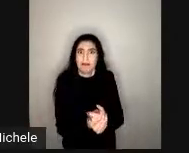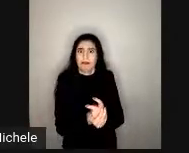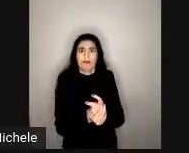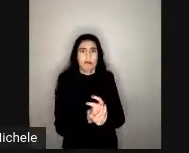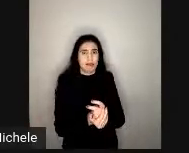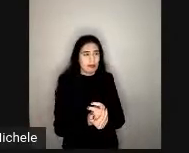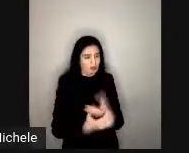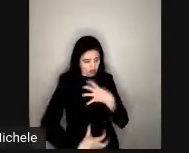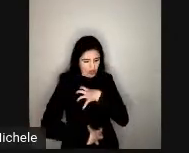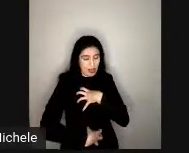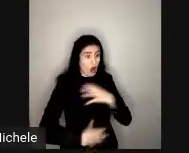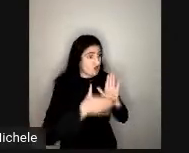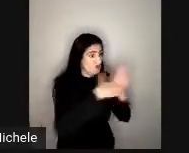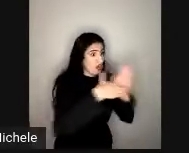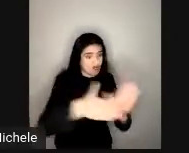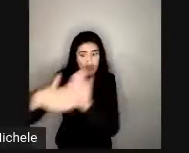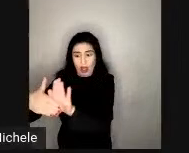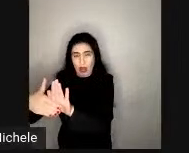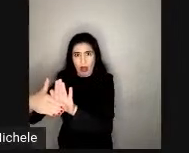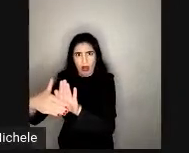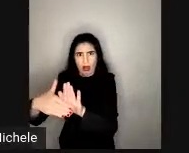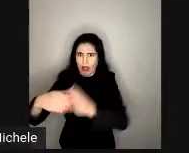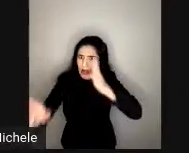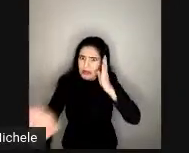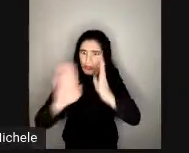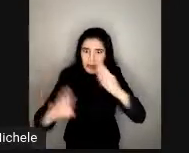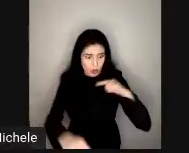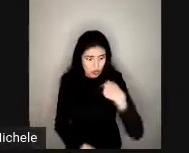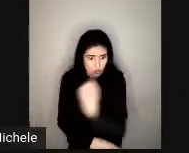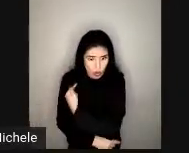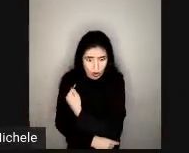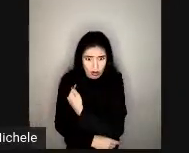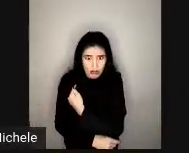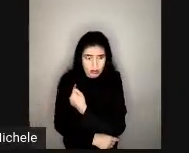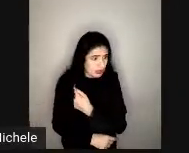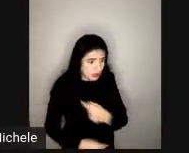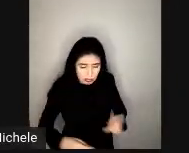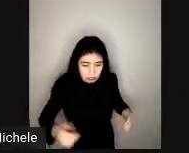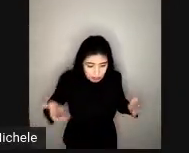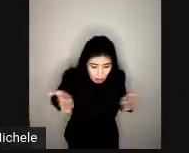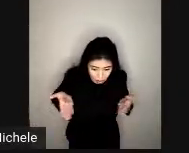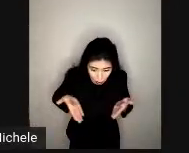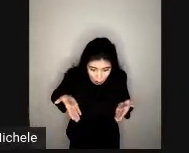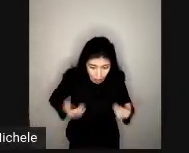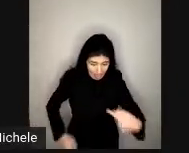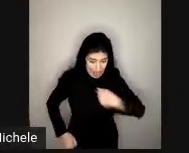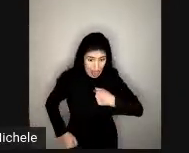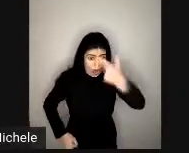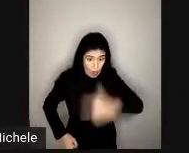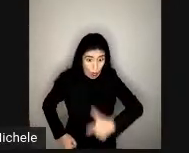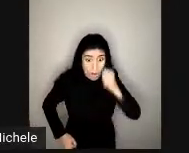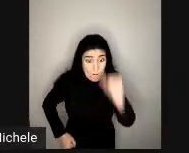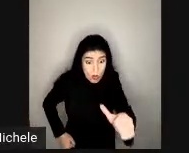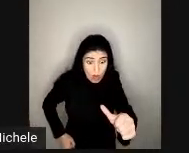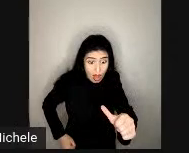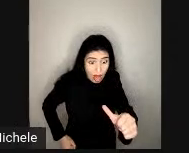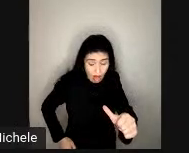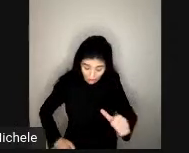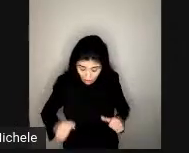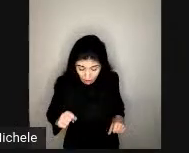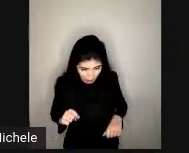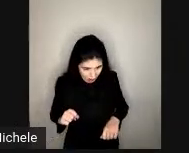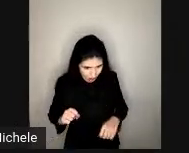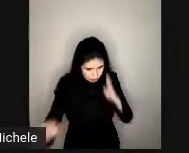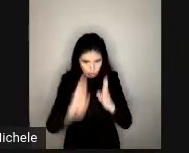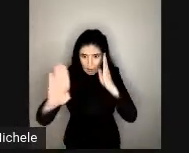E, de repente, éramos nós as pessoas mais necessitadas para poder receber essa ajuda. Então,